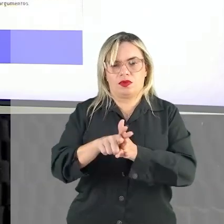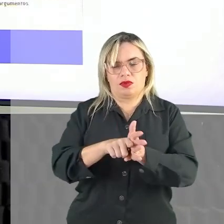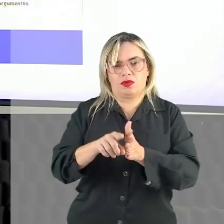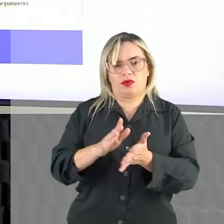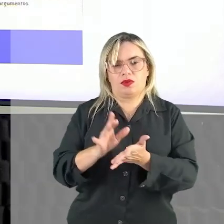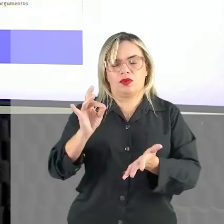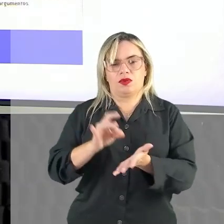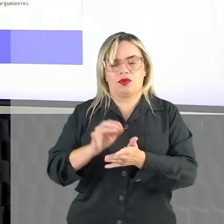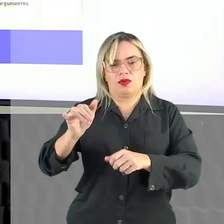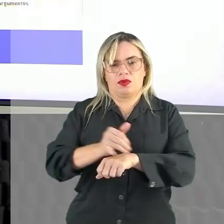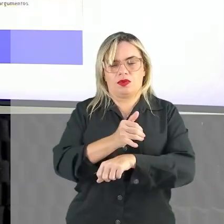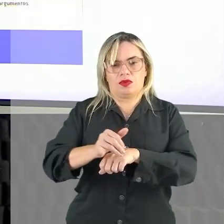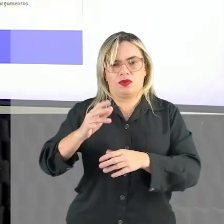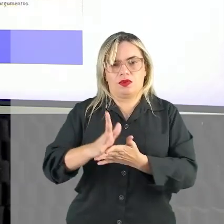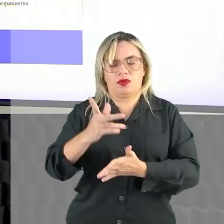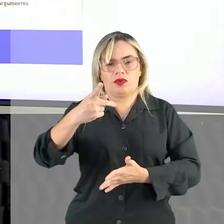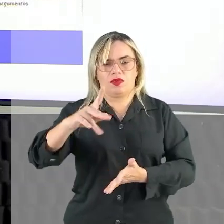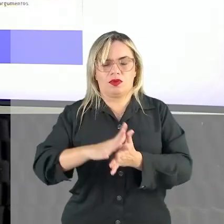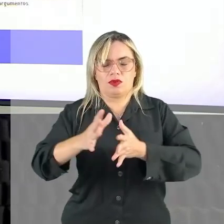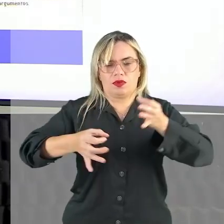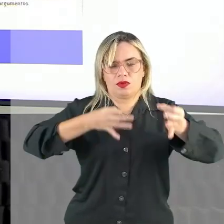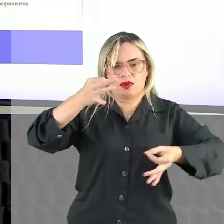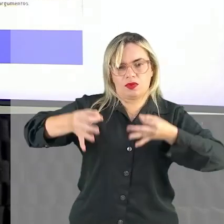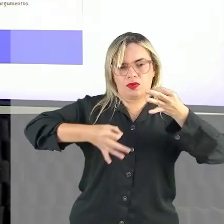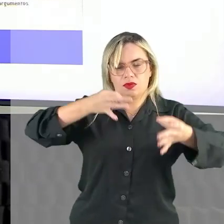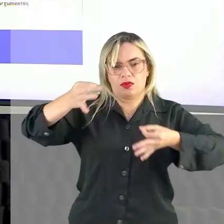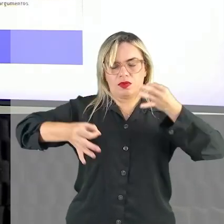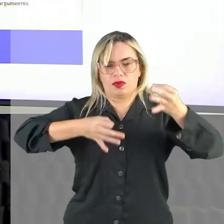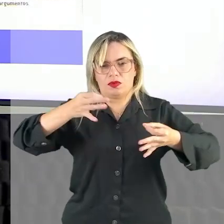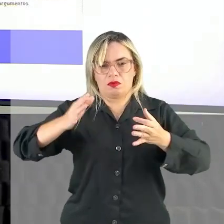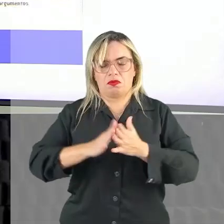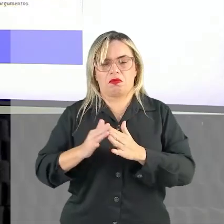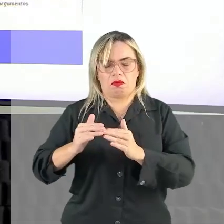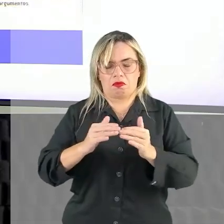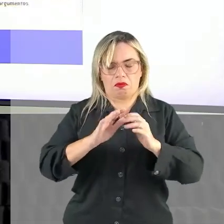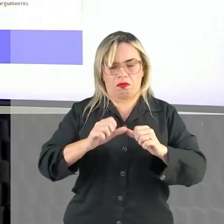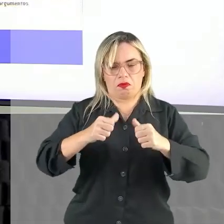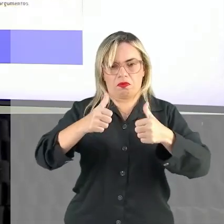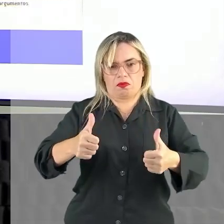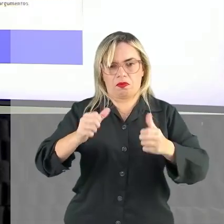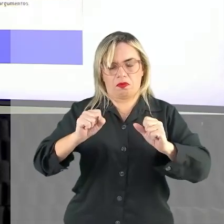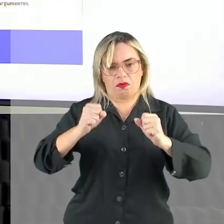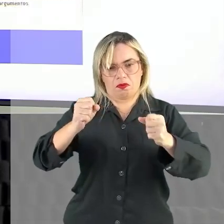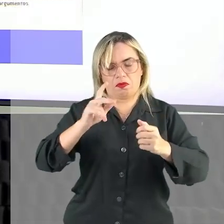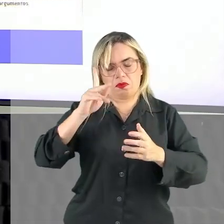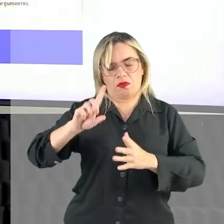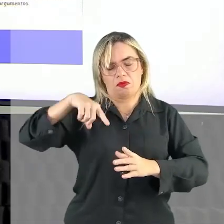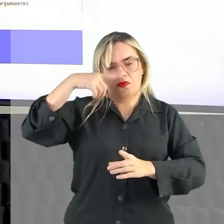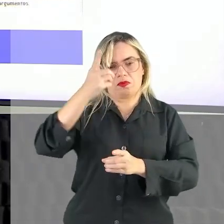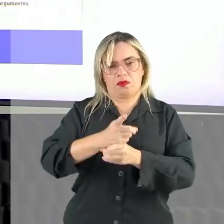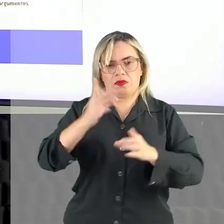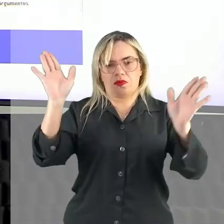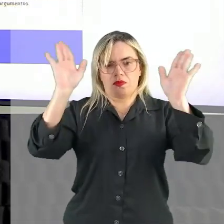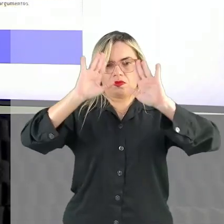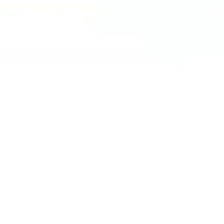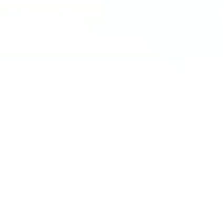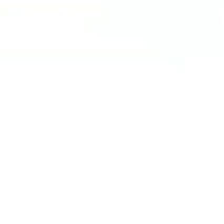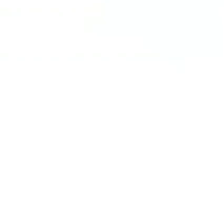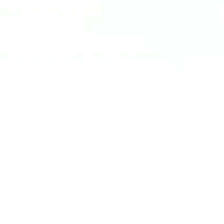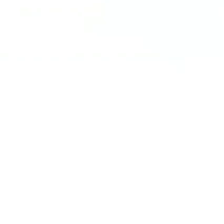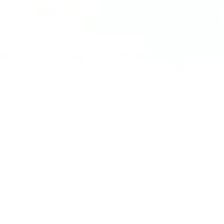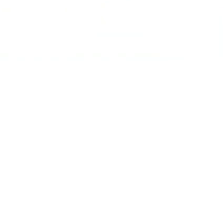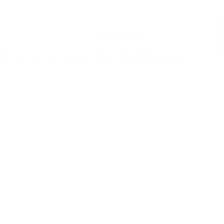Essas são as estratégias para que o seu argumento seja um argumento consistente e potente. Até a próxima. Tchau, tchau.